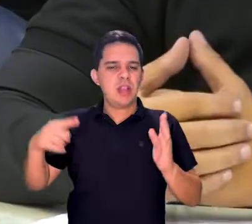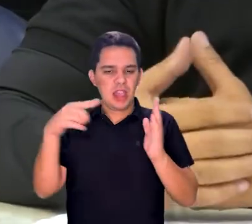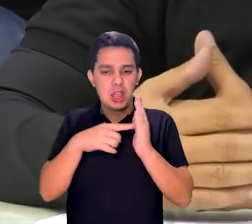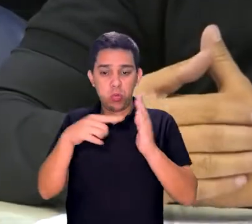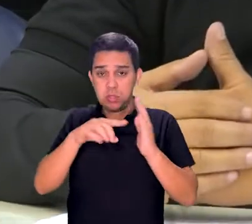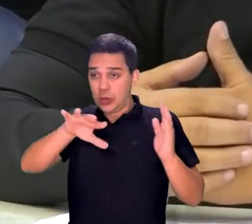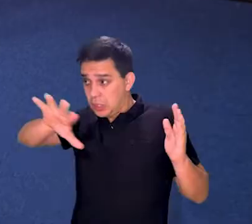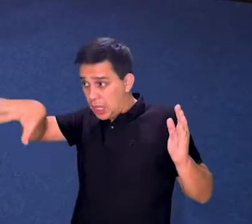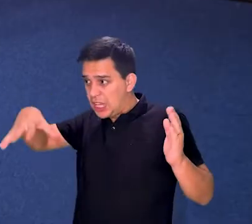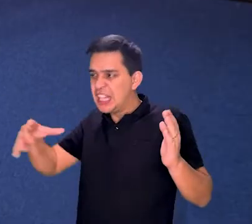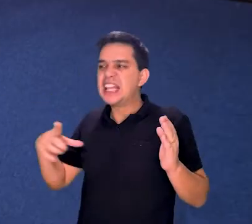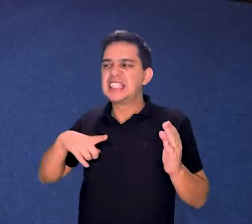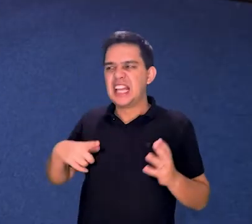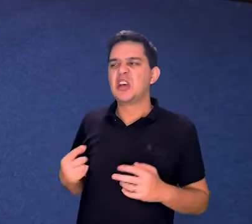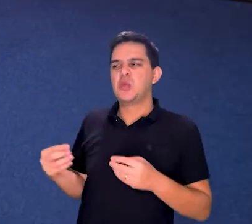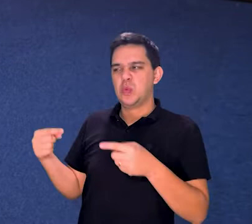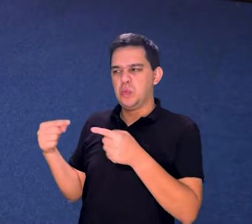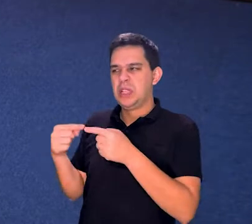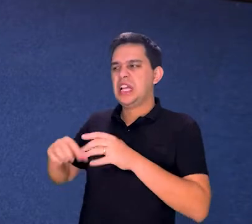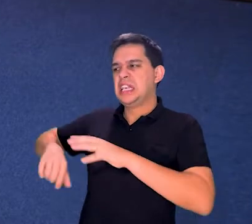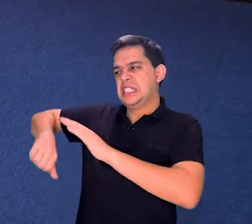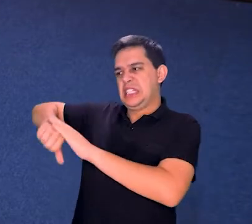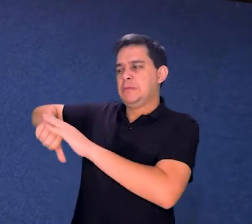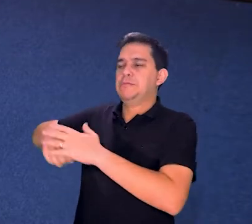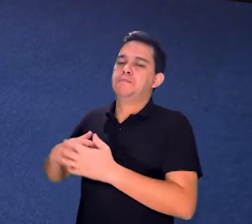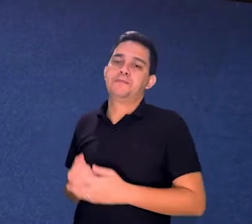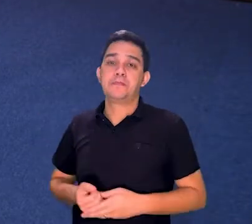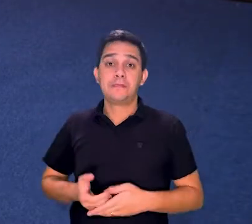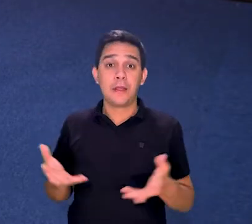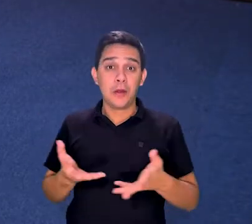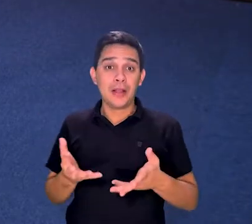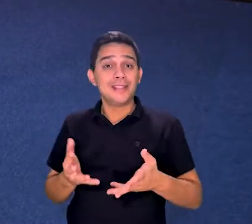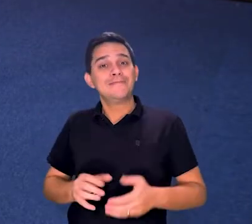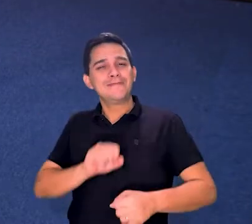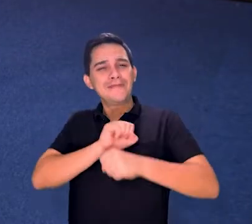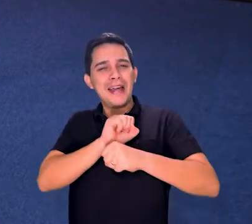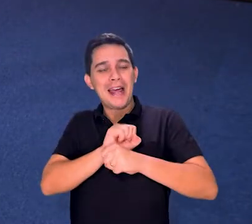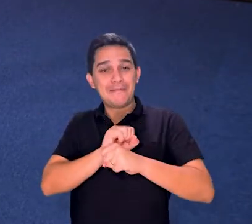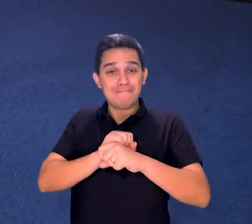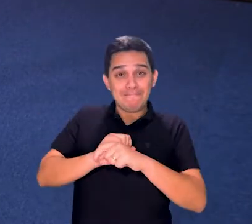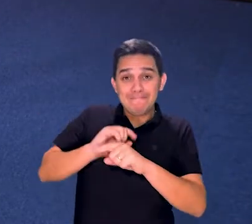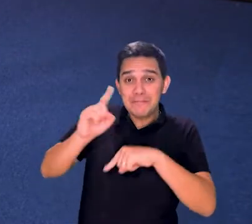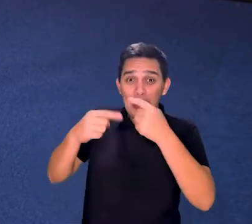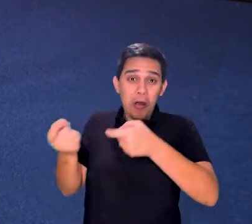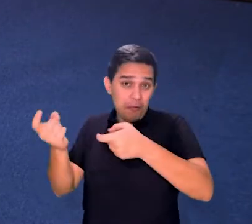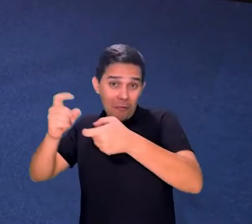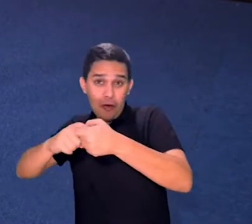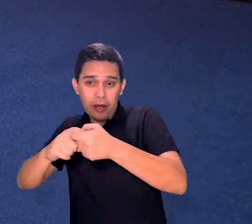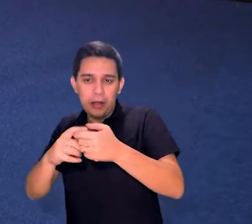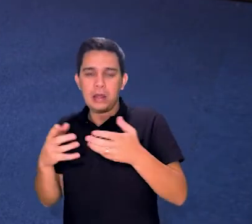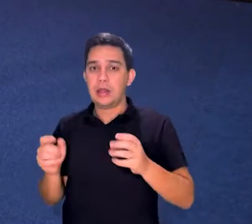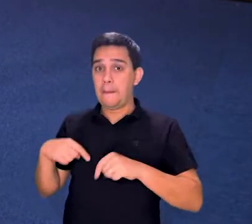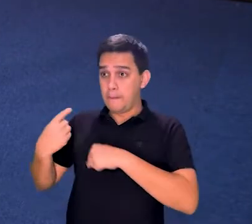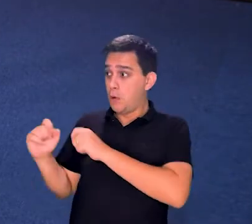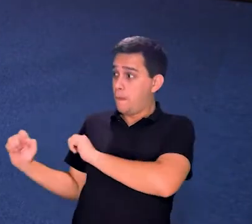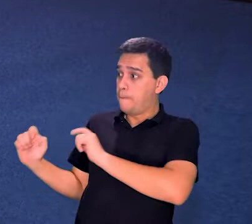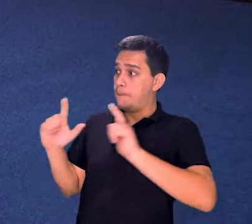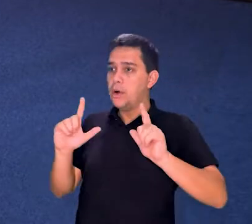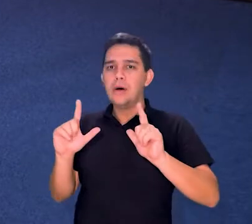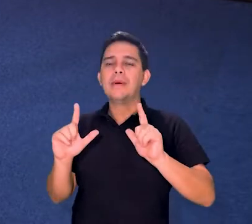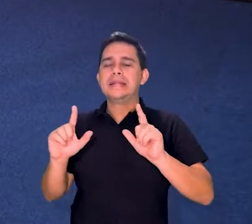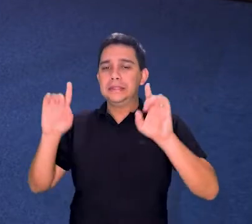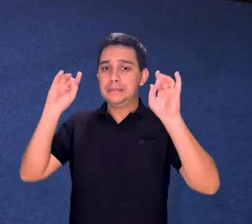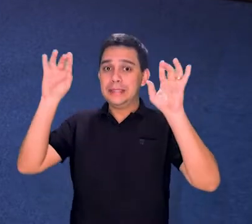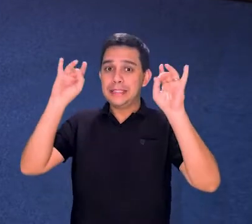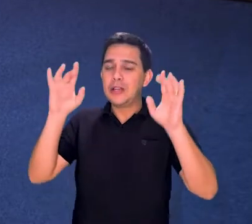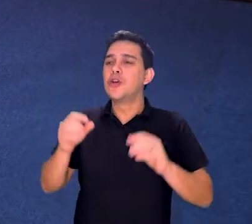extorquir essas pessoas. E agora nós vamos para um rápido intervalo. A seguir, não perca uma matéria sobre a gravação da 17ª